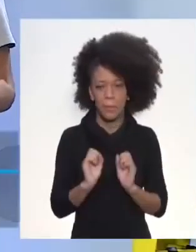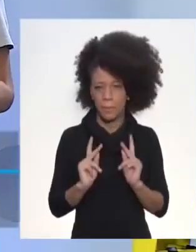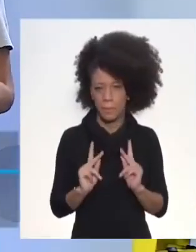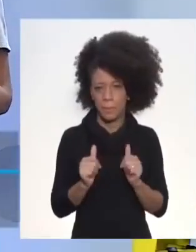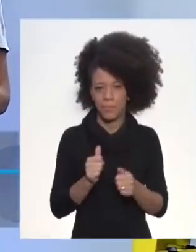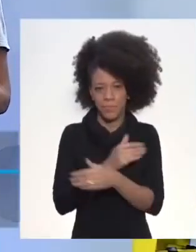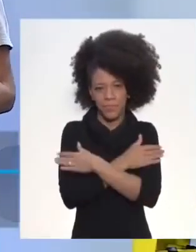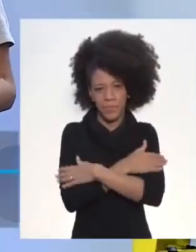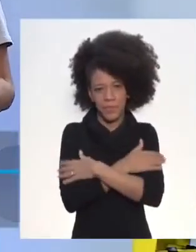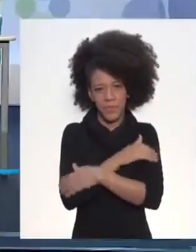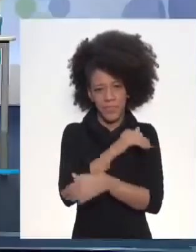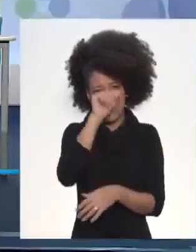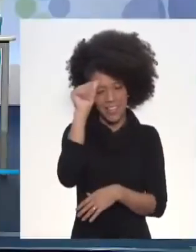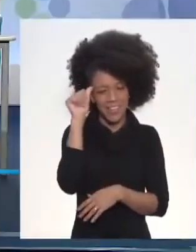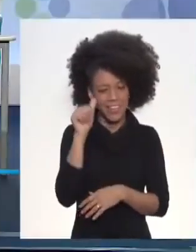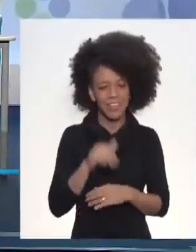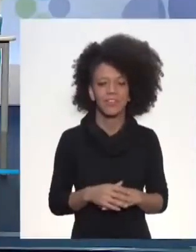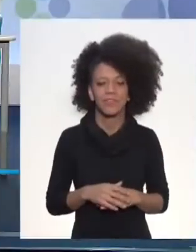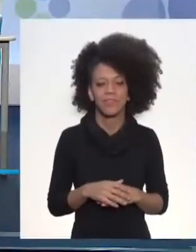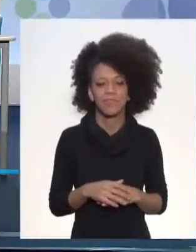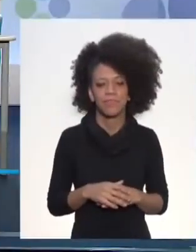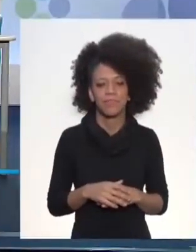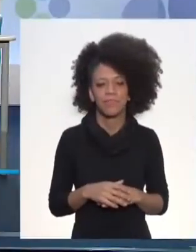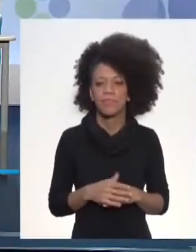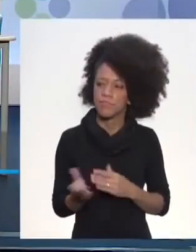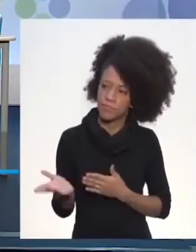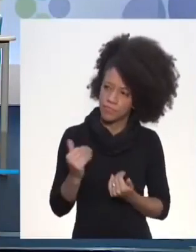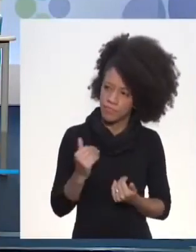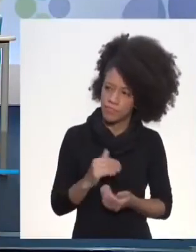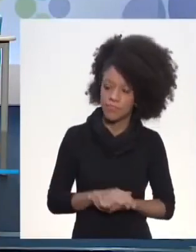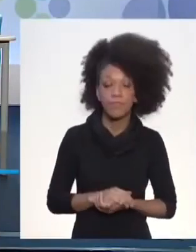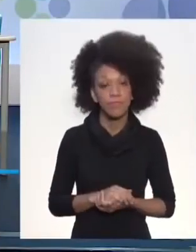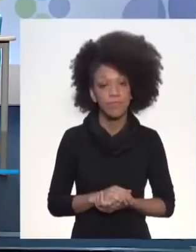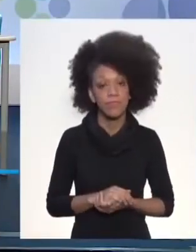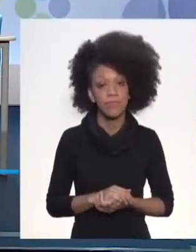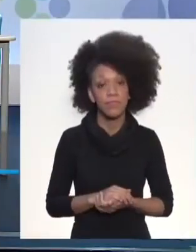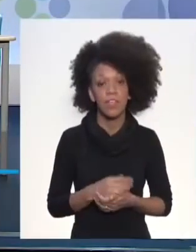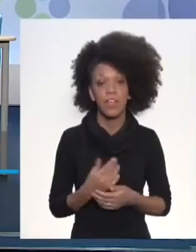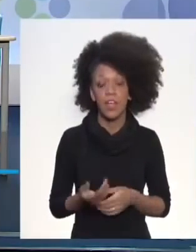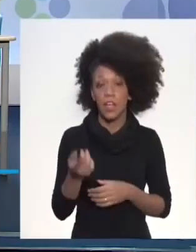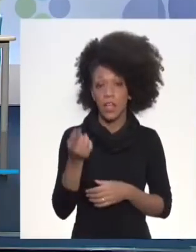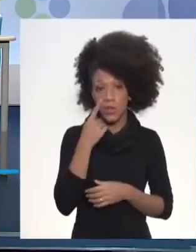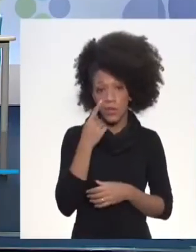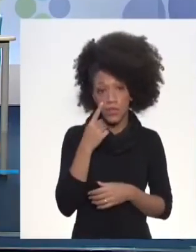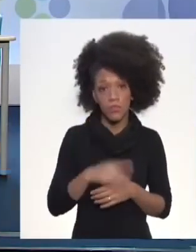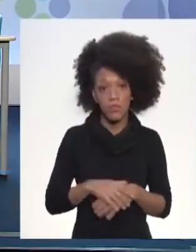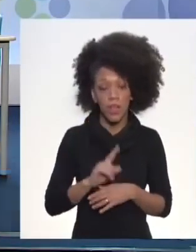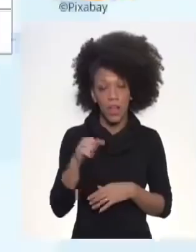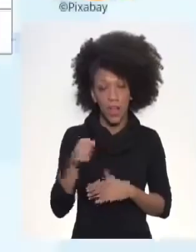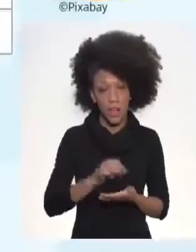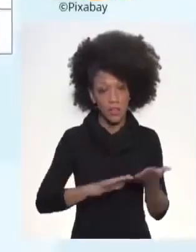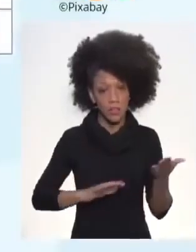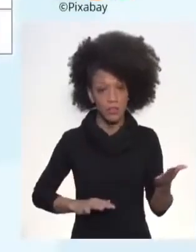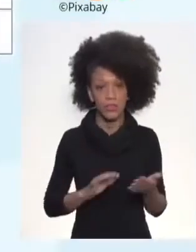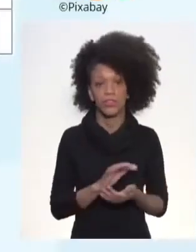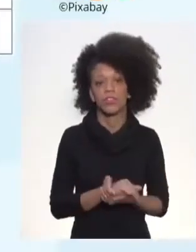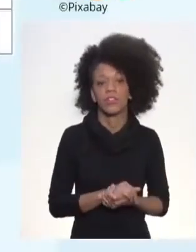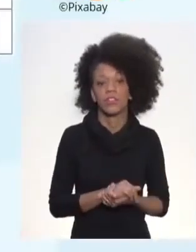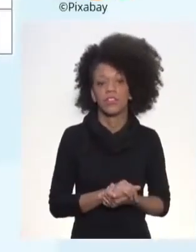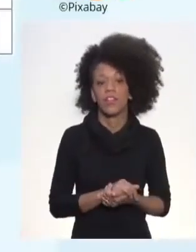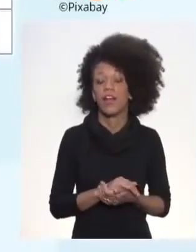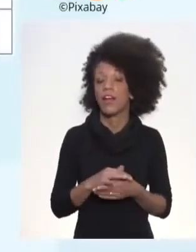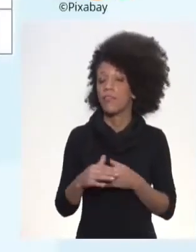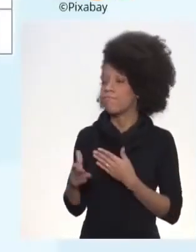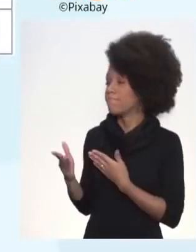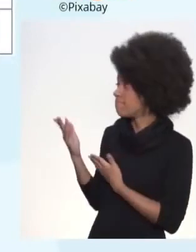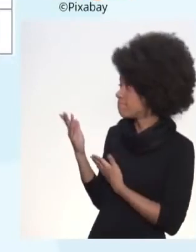bom? Abraço, Ale, valeu. Vamos lá, Tony? Bora. Olha lá, reconhecendo proporcionalidades, vamos para a próxima atividade. Nosso diretor vai colocar para